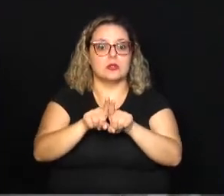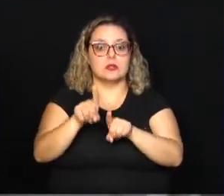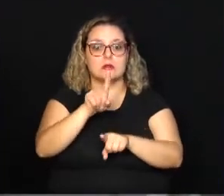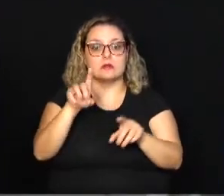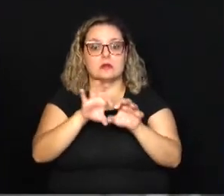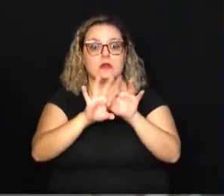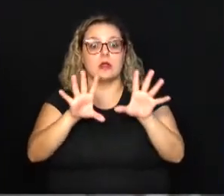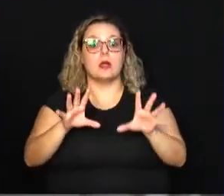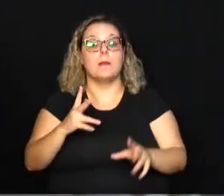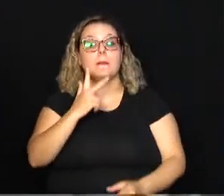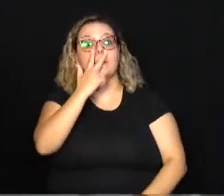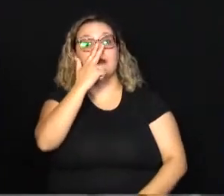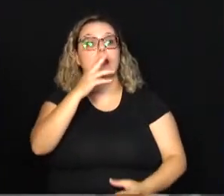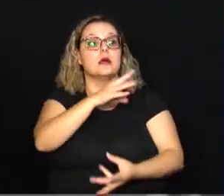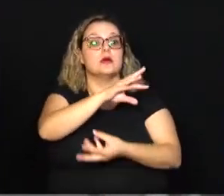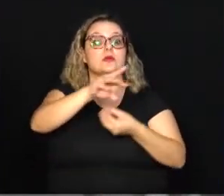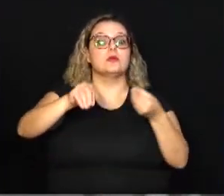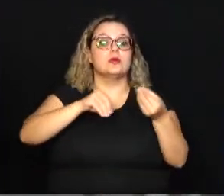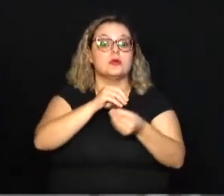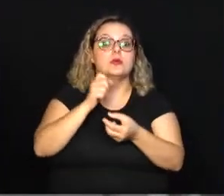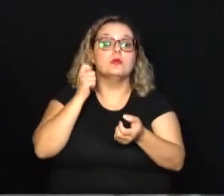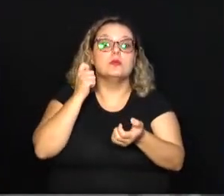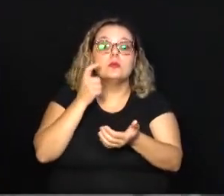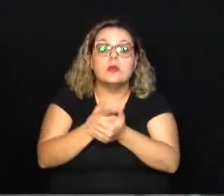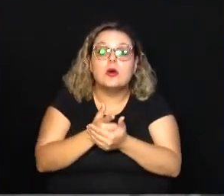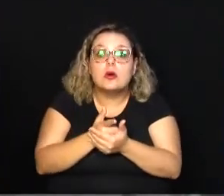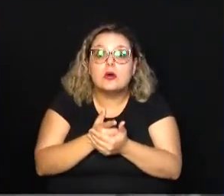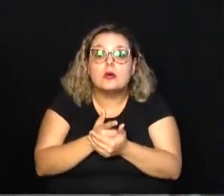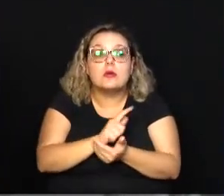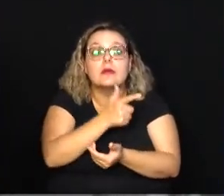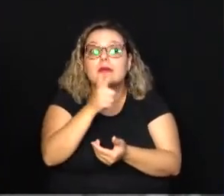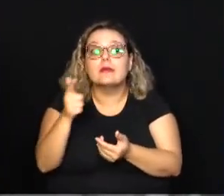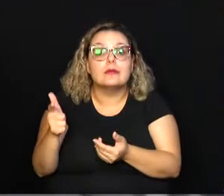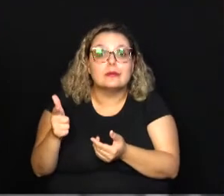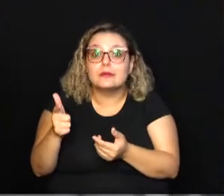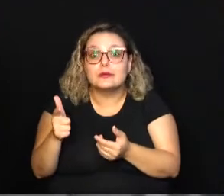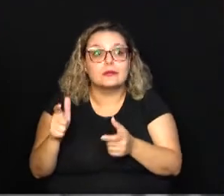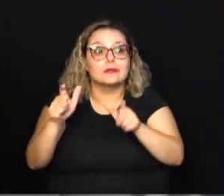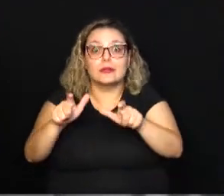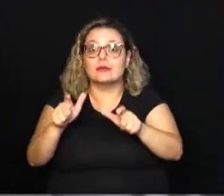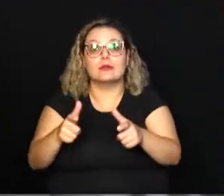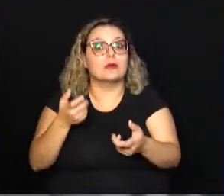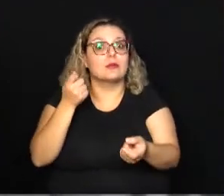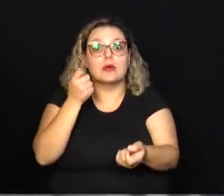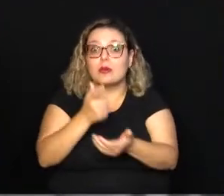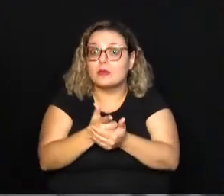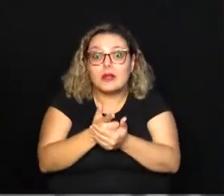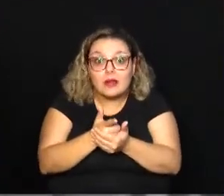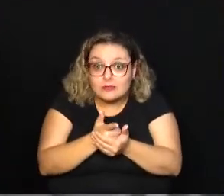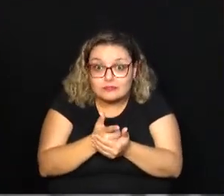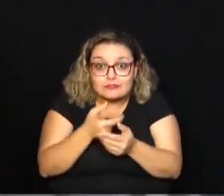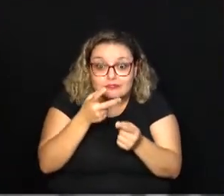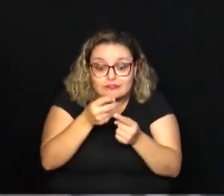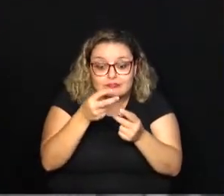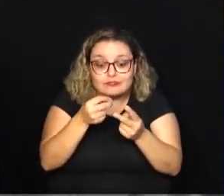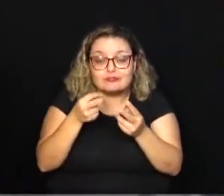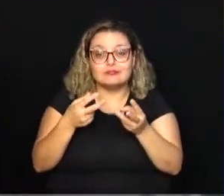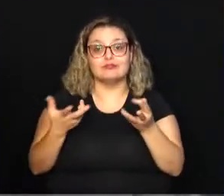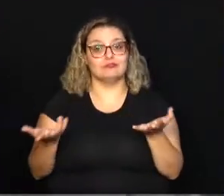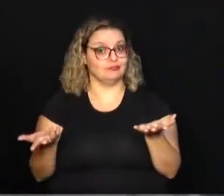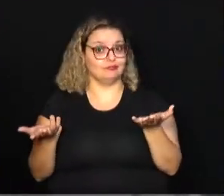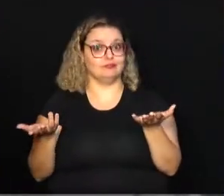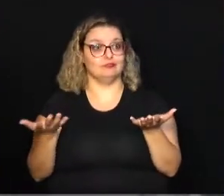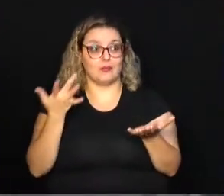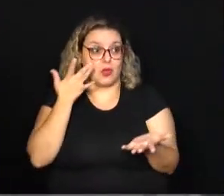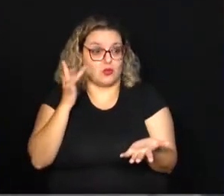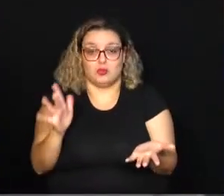um movimento para comprar uma vacina que não tem no mercado. É uma loucura isso daí. Quer dizer, então, eu não sei, sincero,